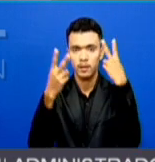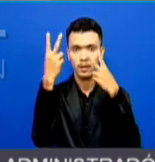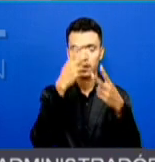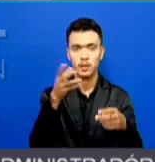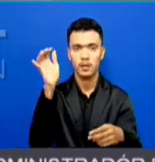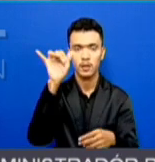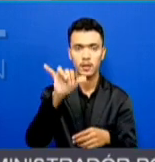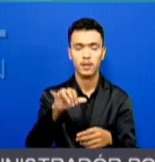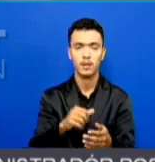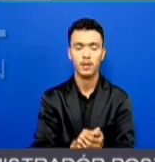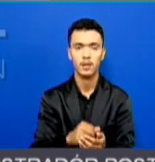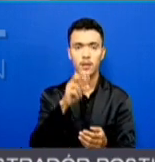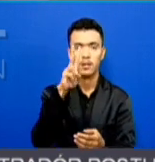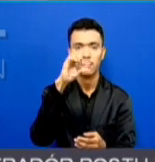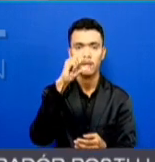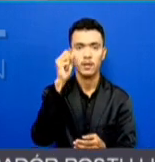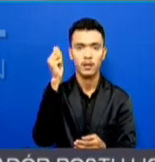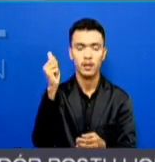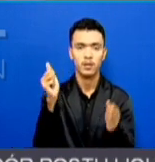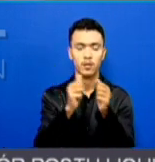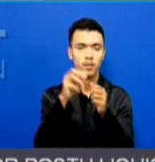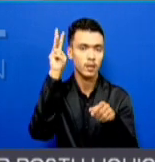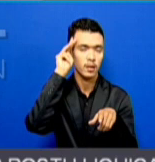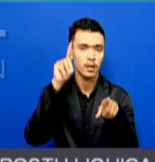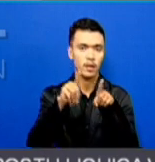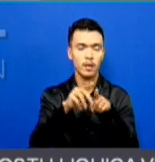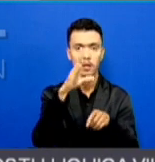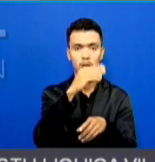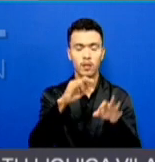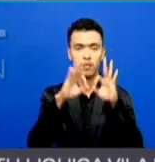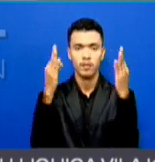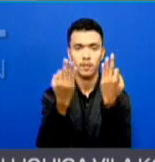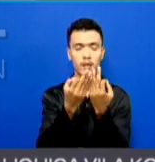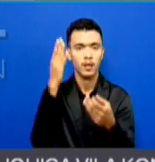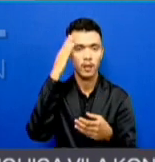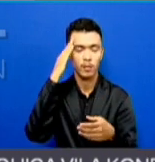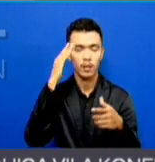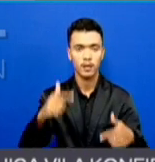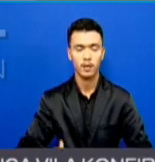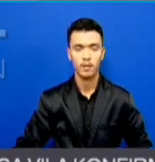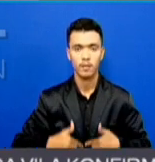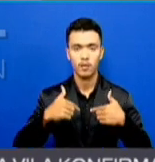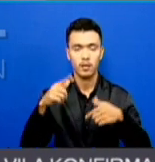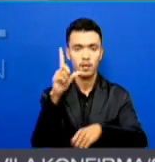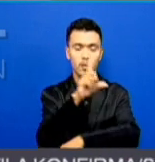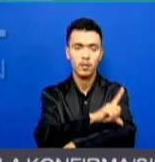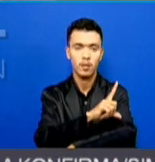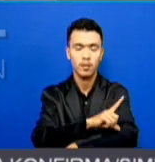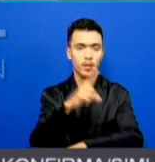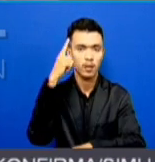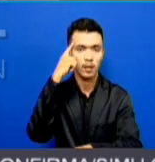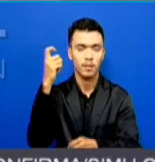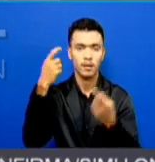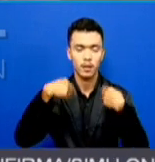fega sonho além, onde família, ato atene Sire moris. Sire condição a economia lor logo. Tamane